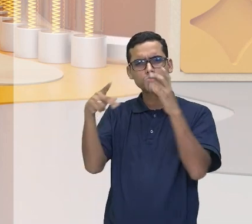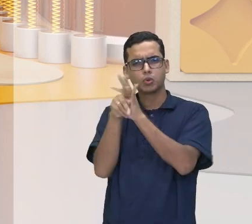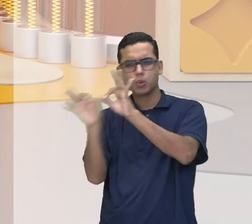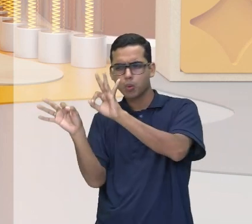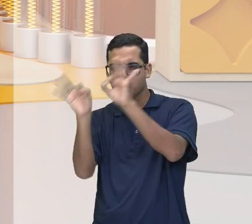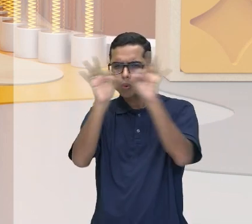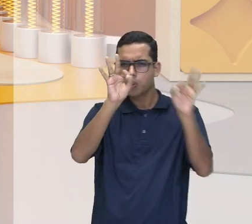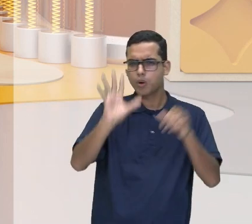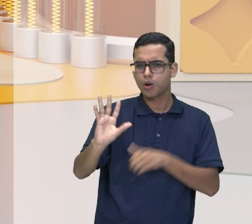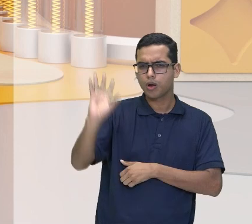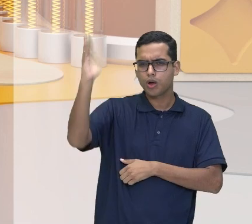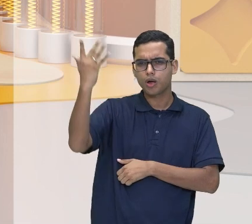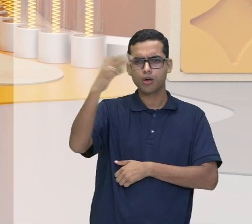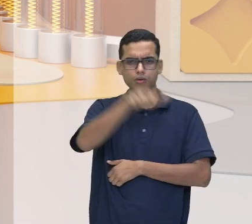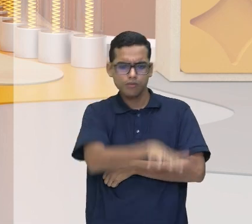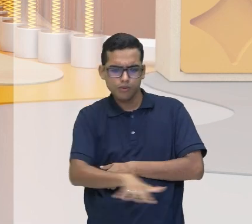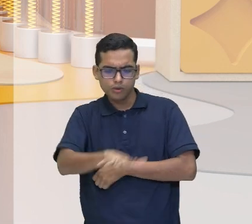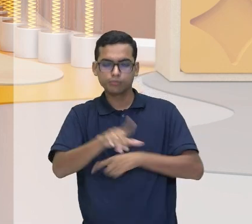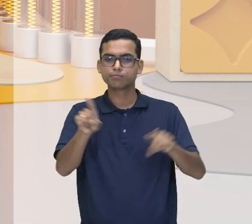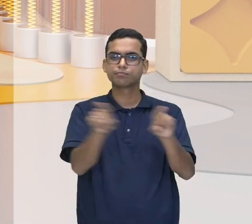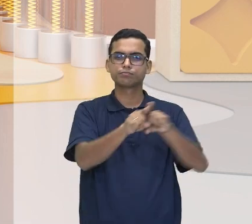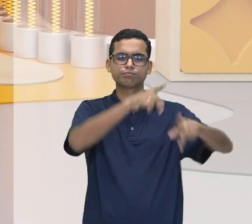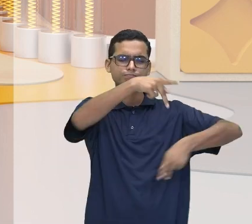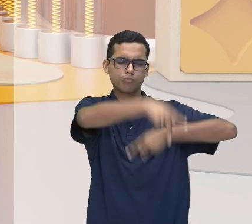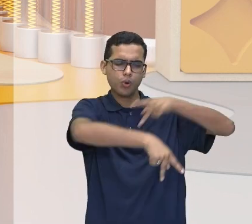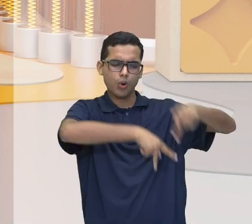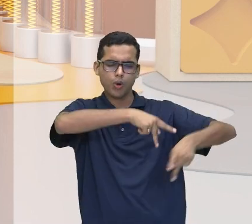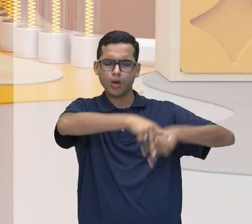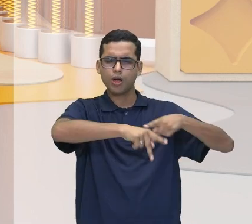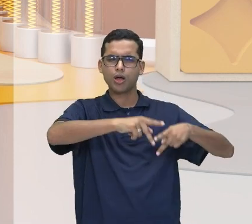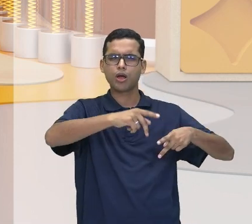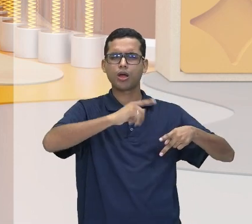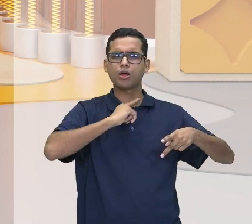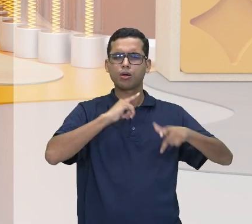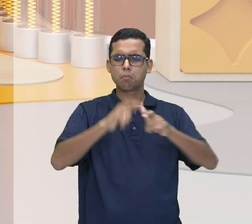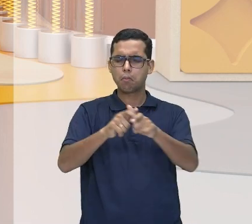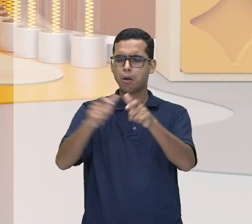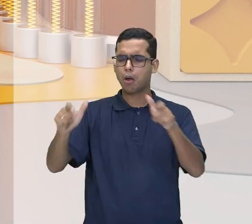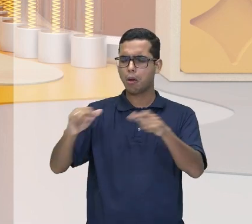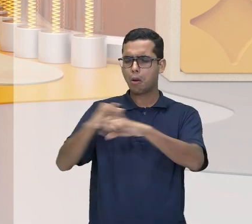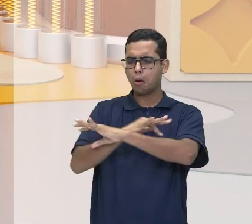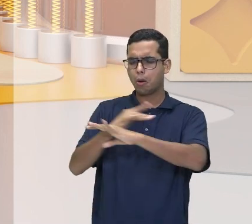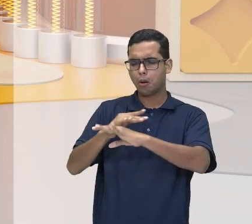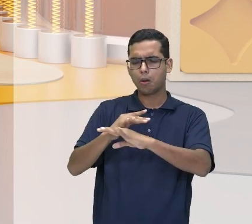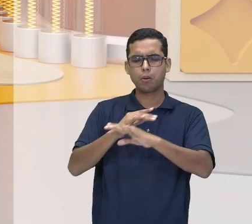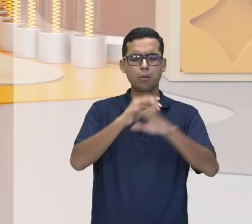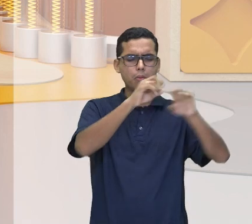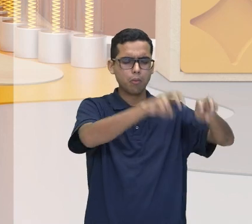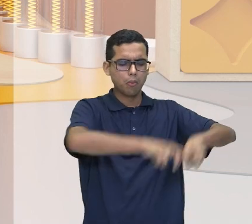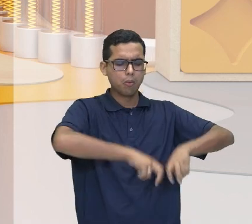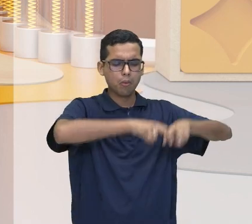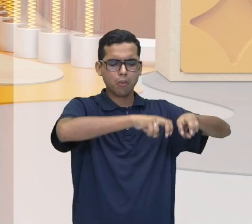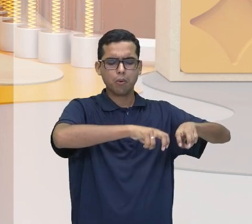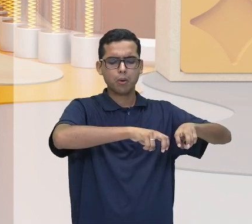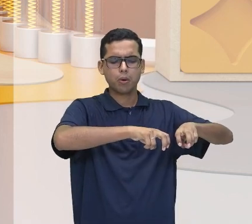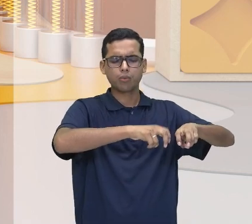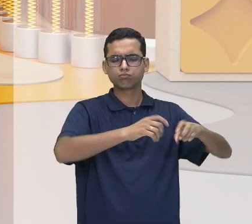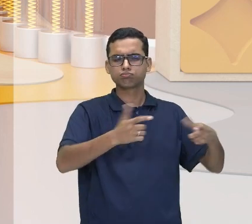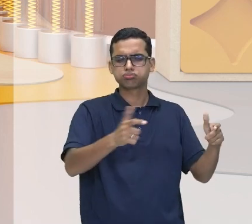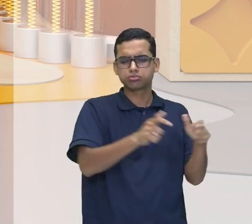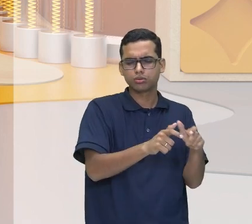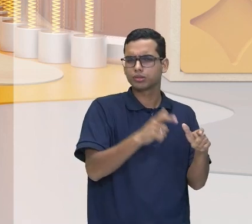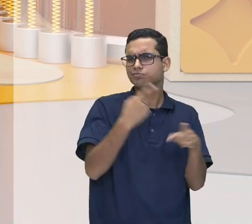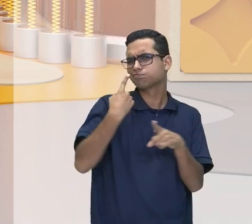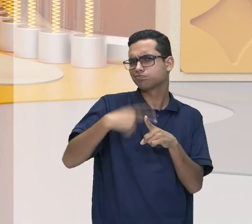região, por que aquela população ela tem ali uma maior parte urbana ou rural, verificar os acontecimentos relacionados